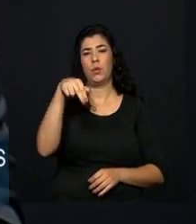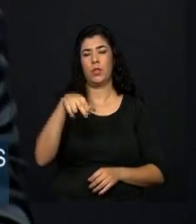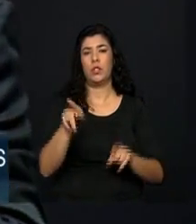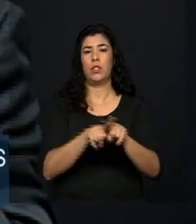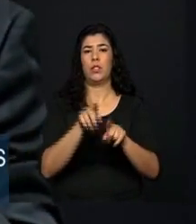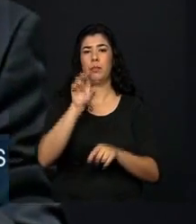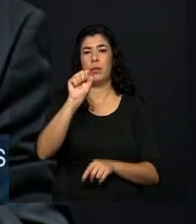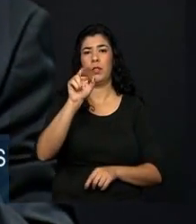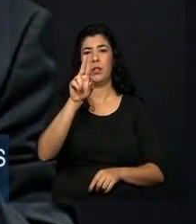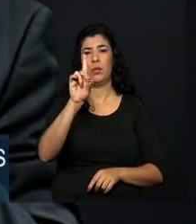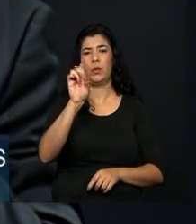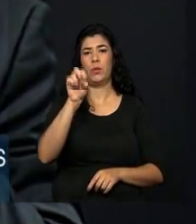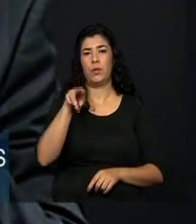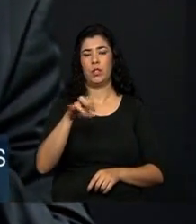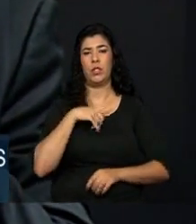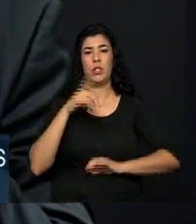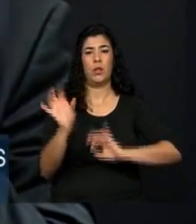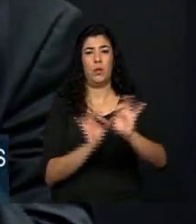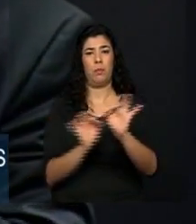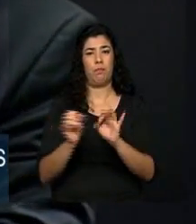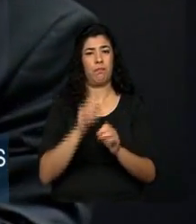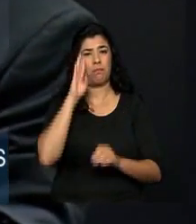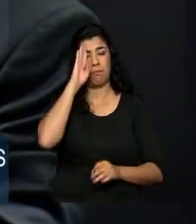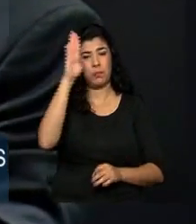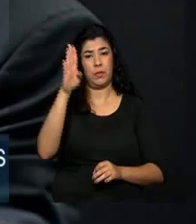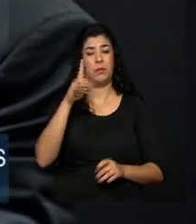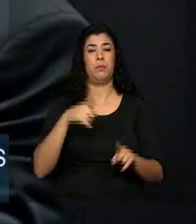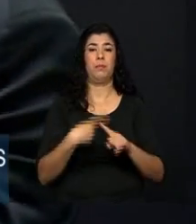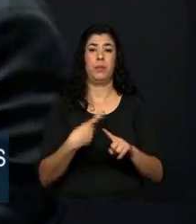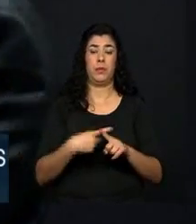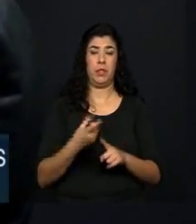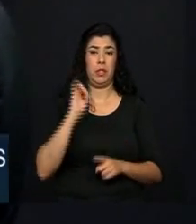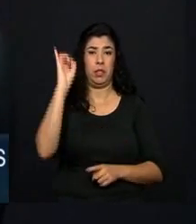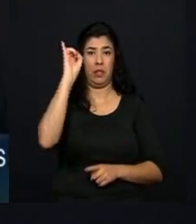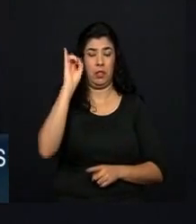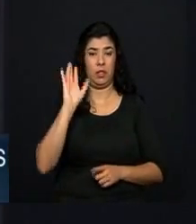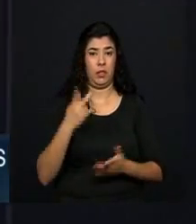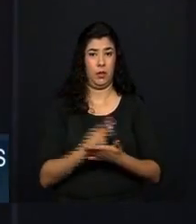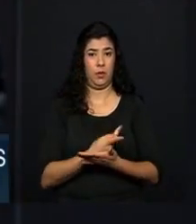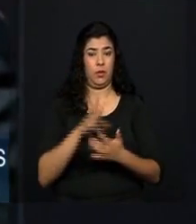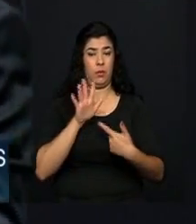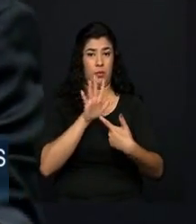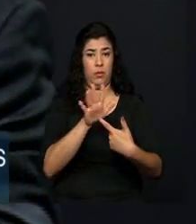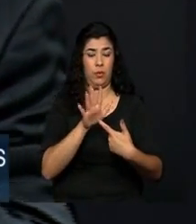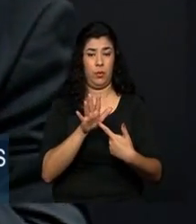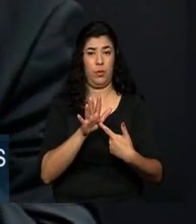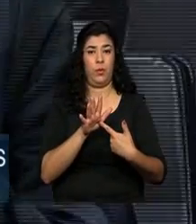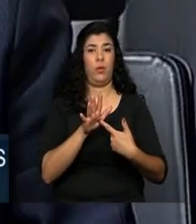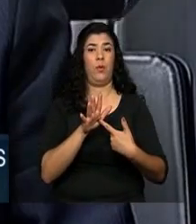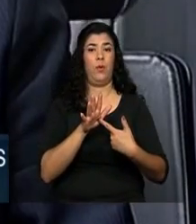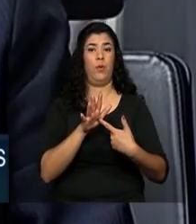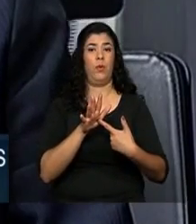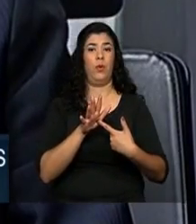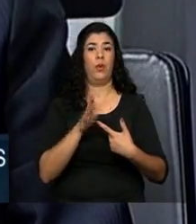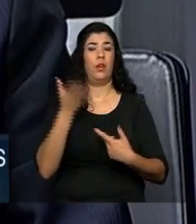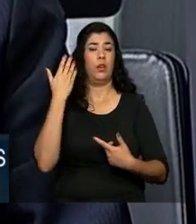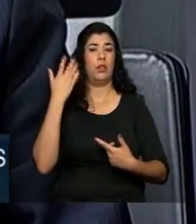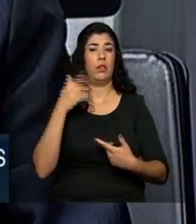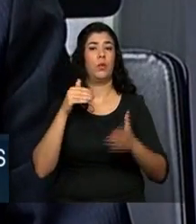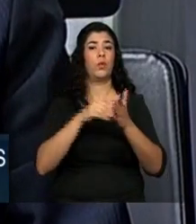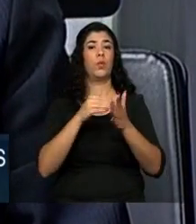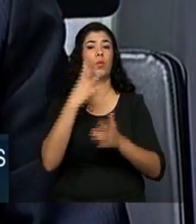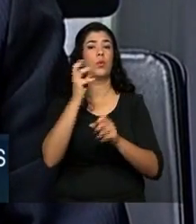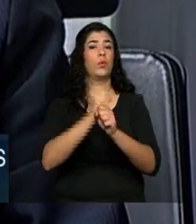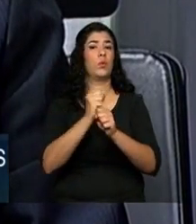projetos prioritários isso é muito importante porque eh foi mostrado aqui pelo pelo Ministro que nós nos últimos